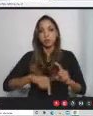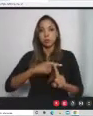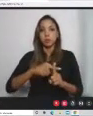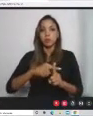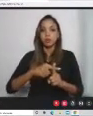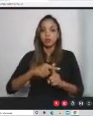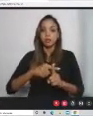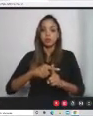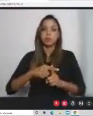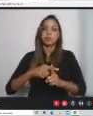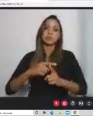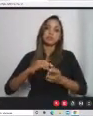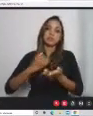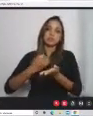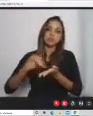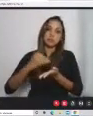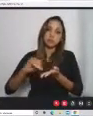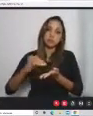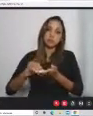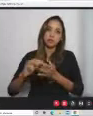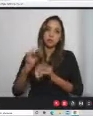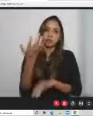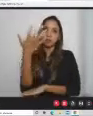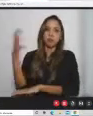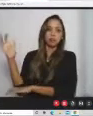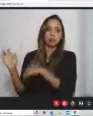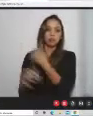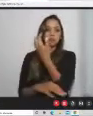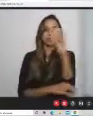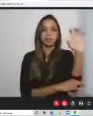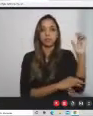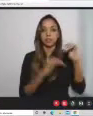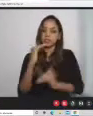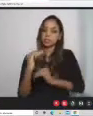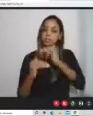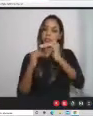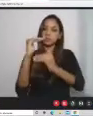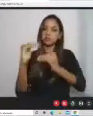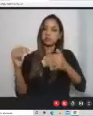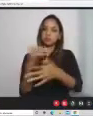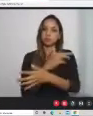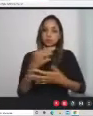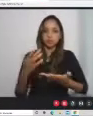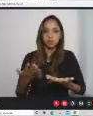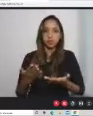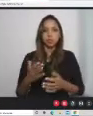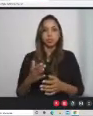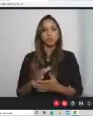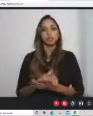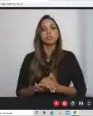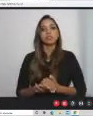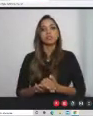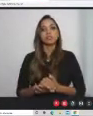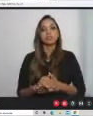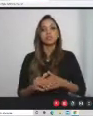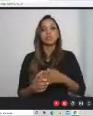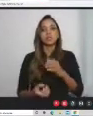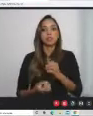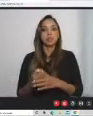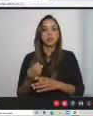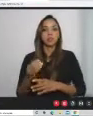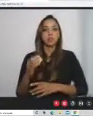Meio Ambiente e do Desenvolvimento Urbano, SEMU, a instalação de ecoponto, estação de tratamento